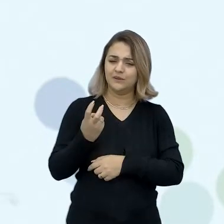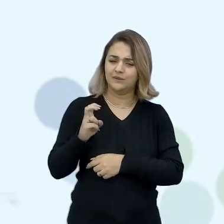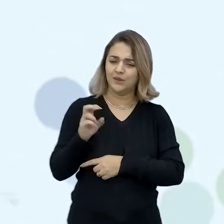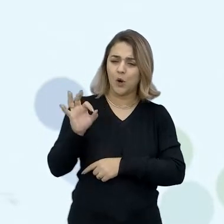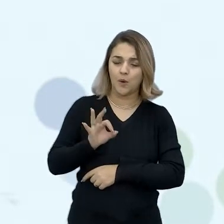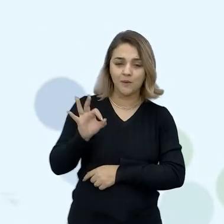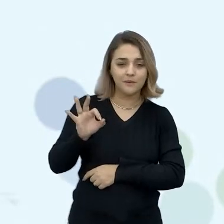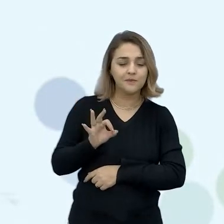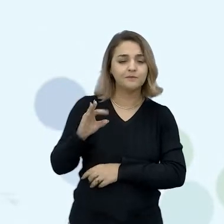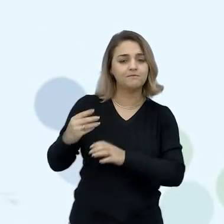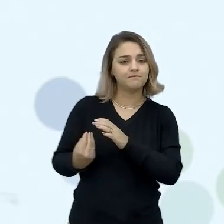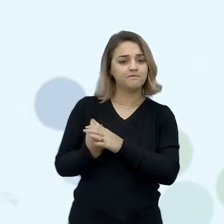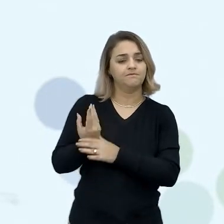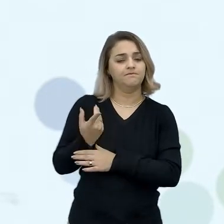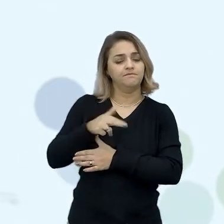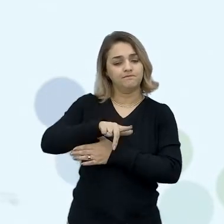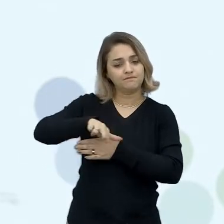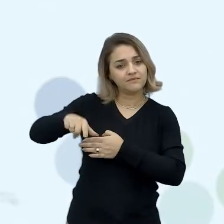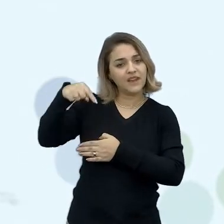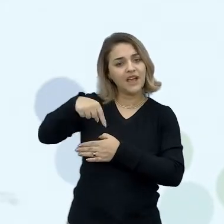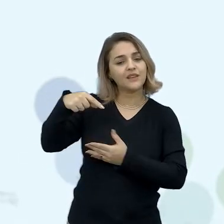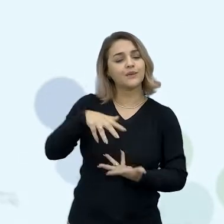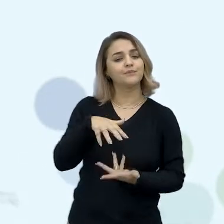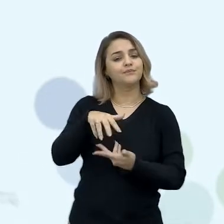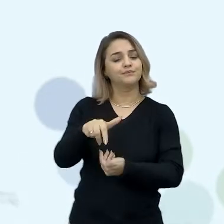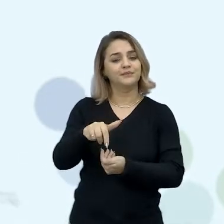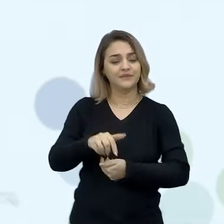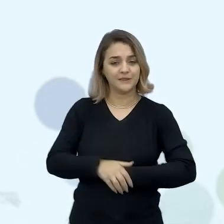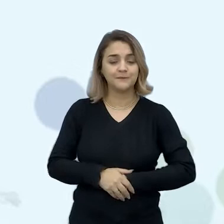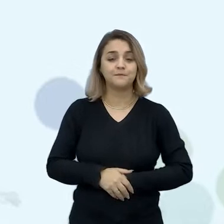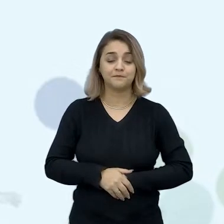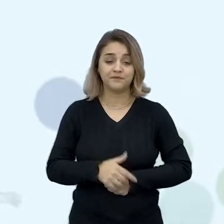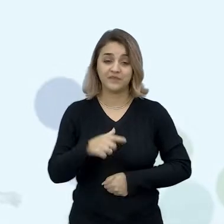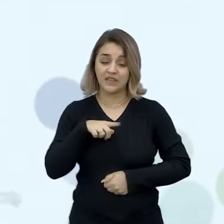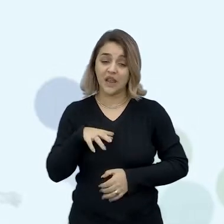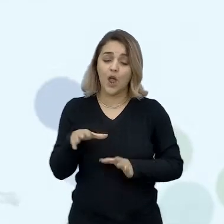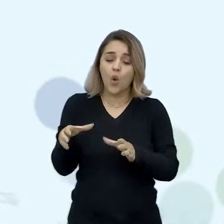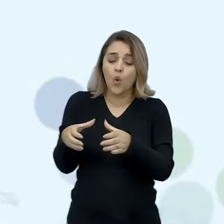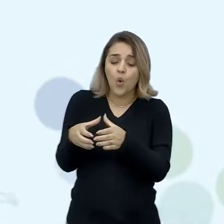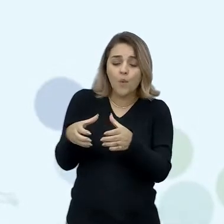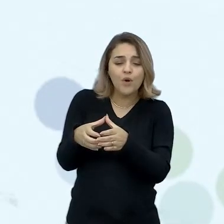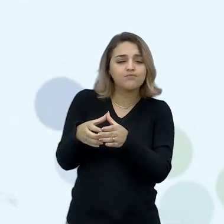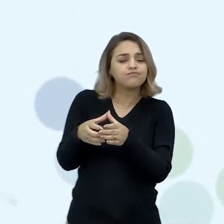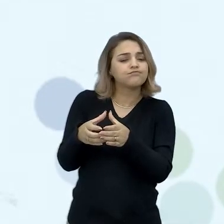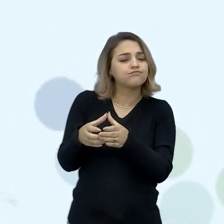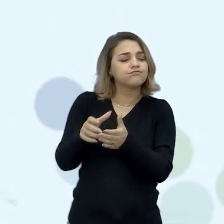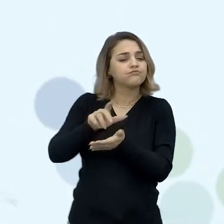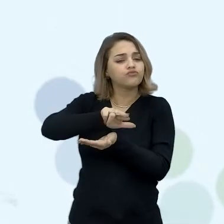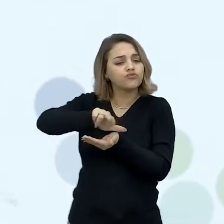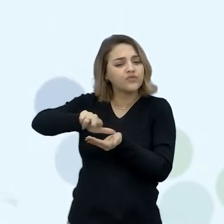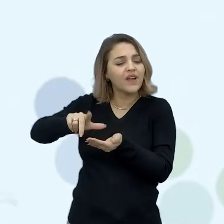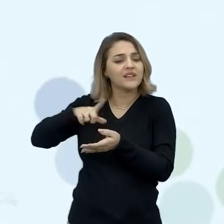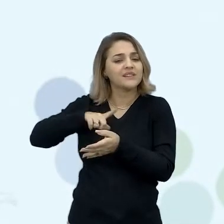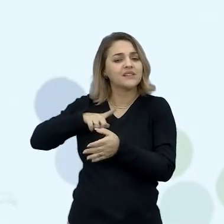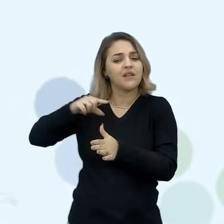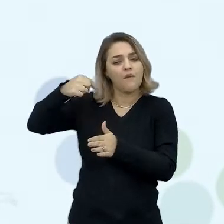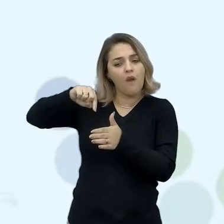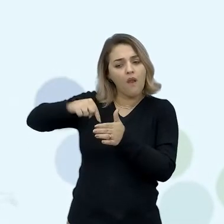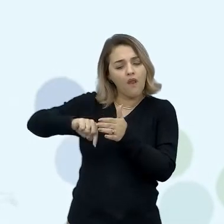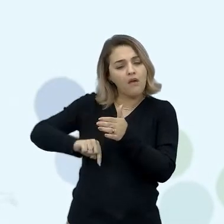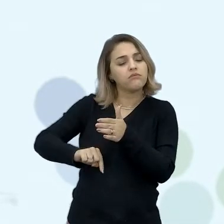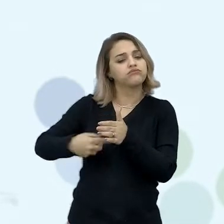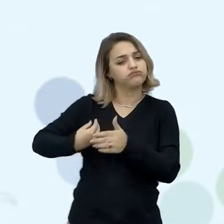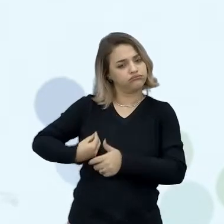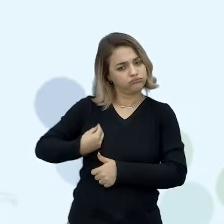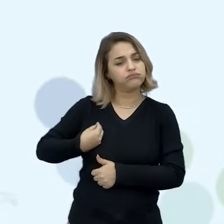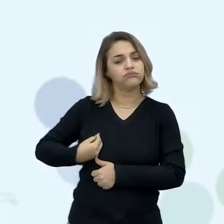25% da biodiversidade do nosso planeta. Essa comunidade diversa de organismos vivos dentro deles